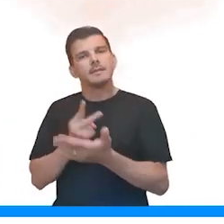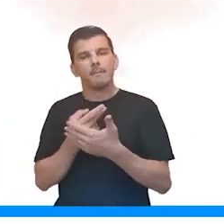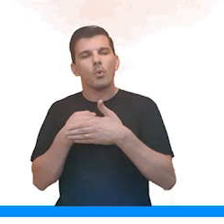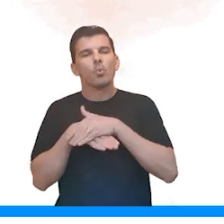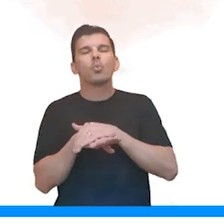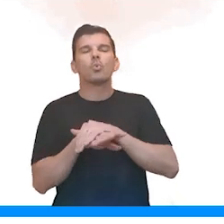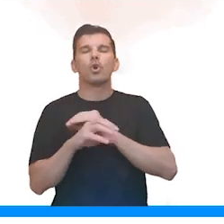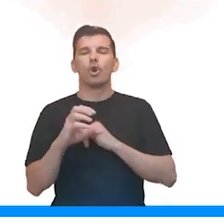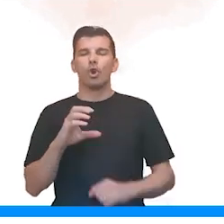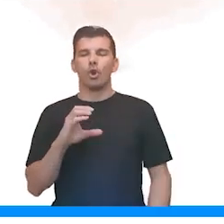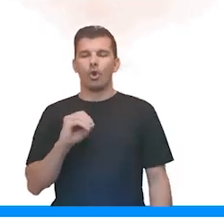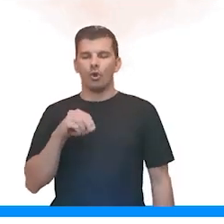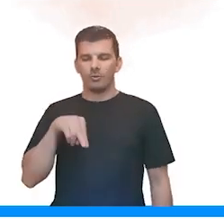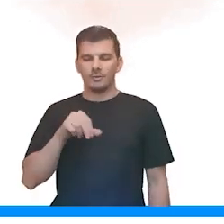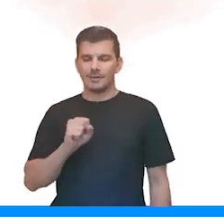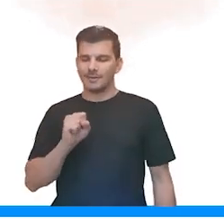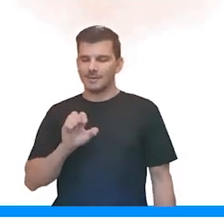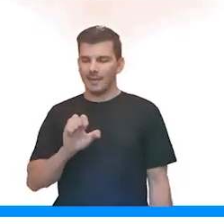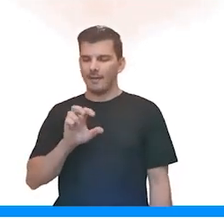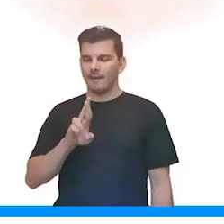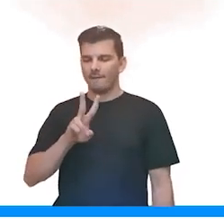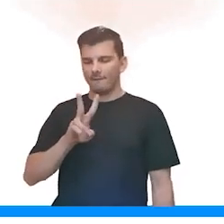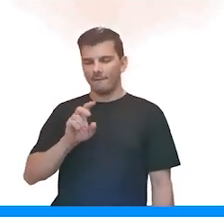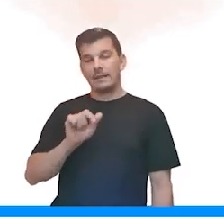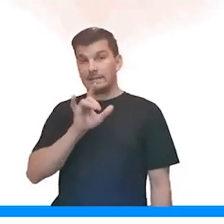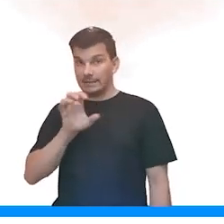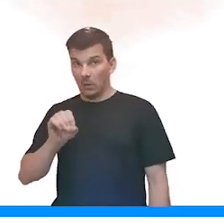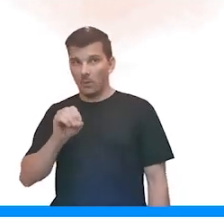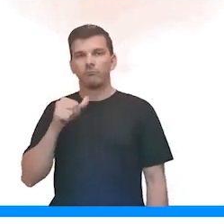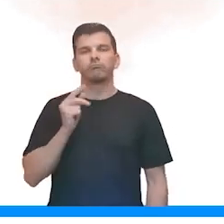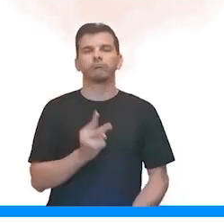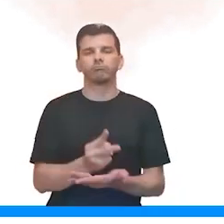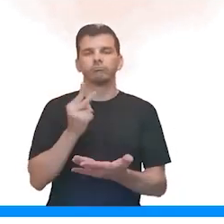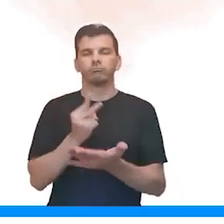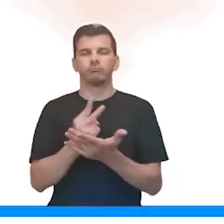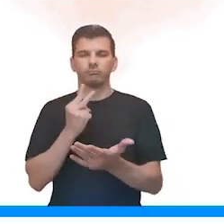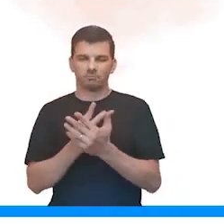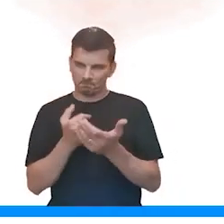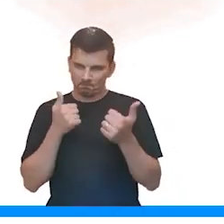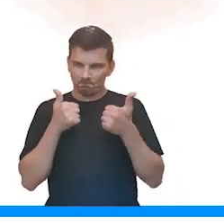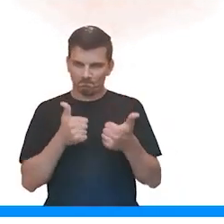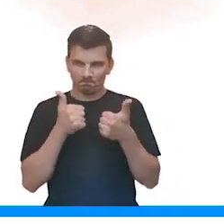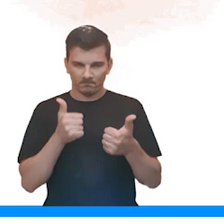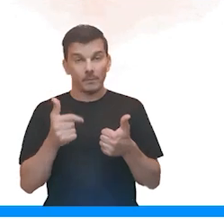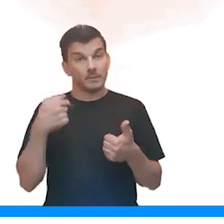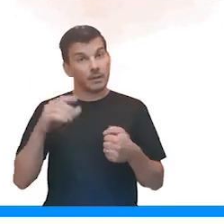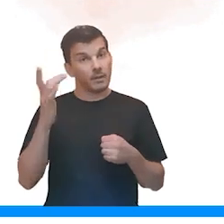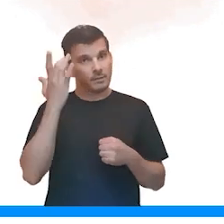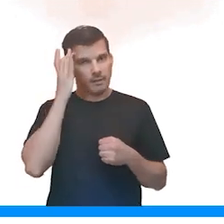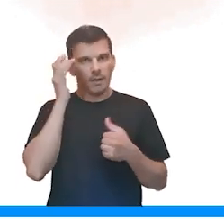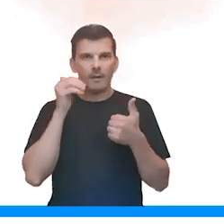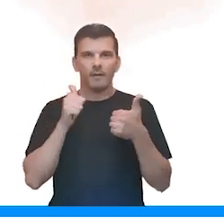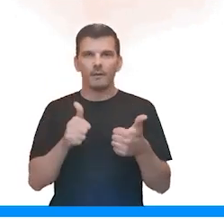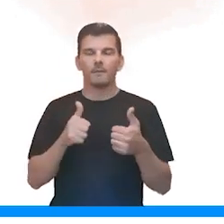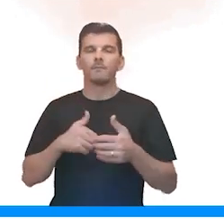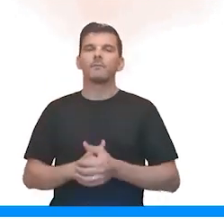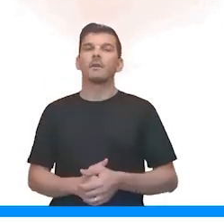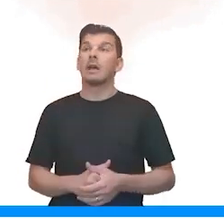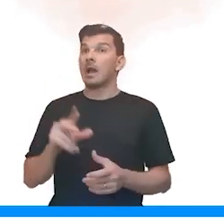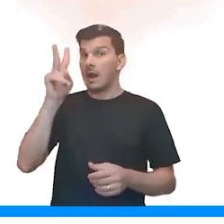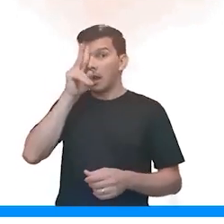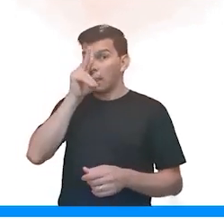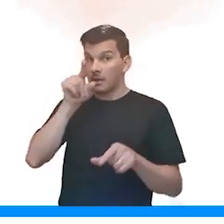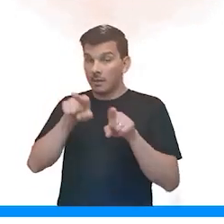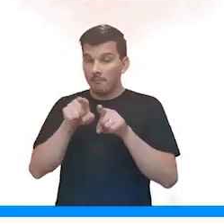ganhando. Se dois perde, um ganha. Se um perde, dois ganha. Mas sempre vai ter que ter alguém perdendo e alguém ganhando. Nunca todo mundo ganhando, nem nunca todo